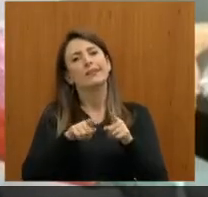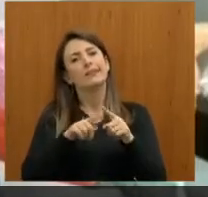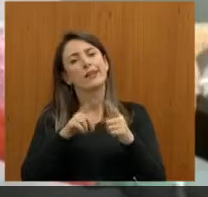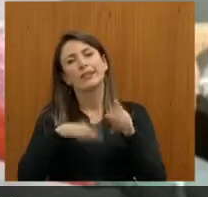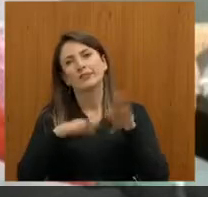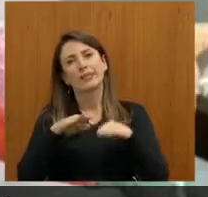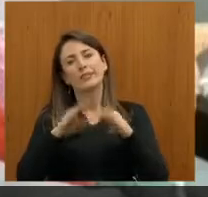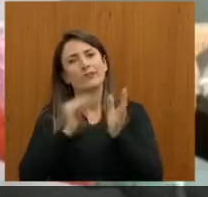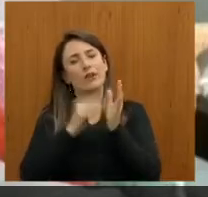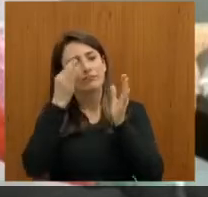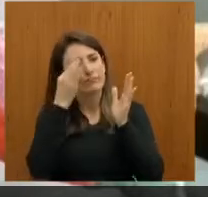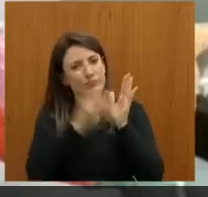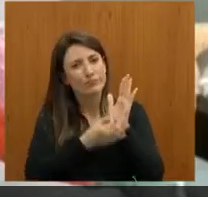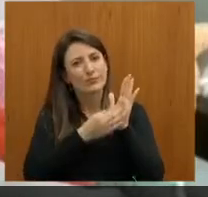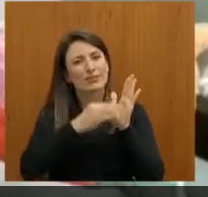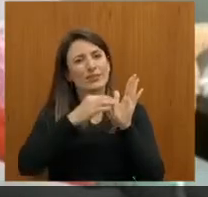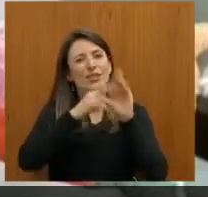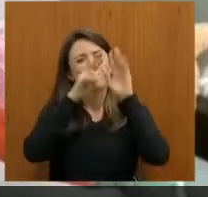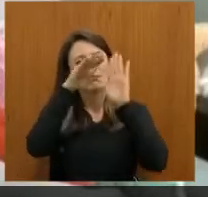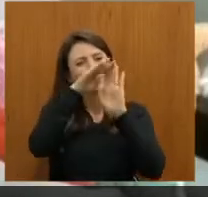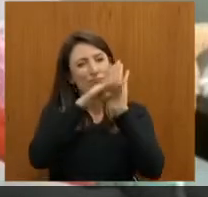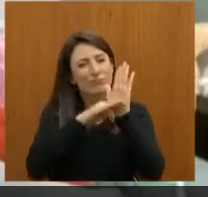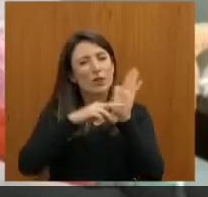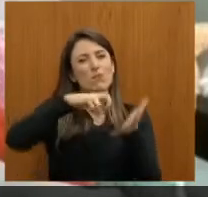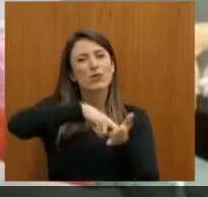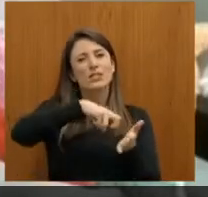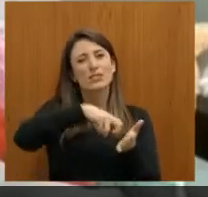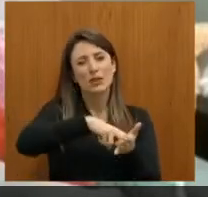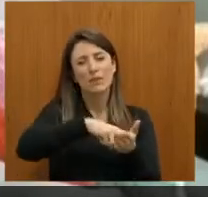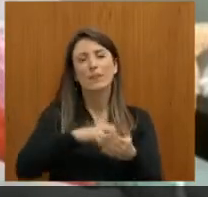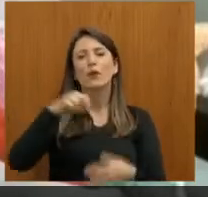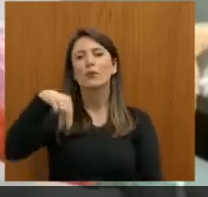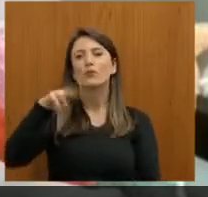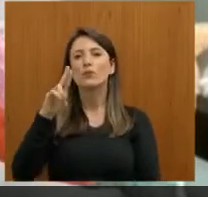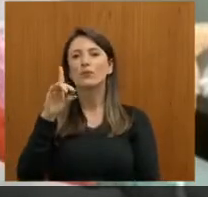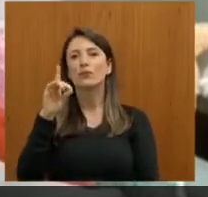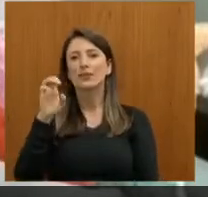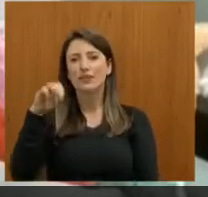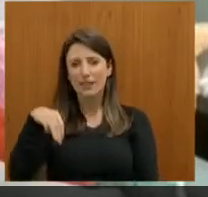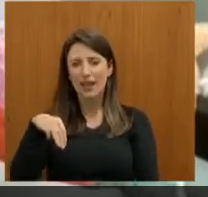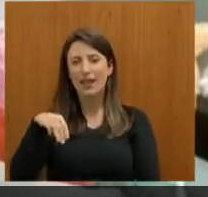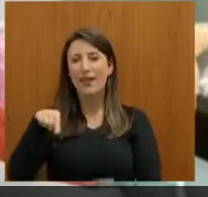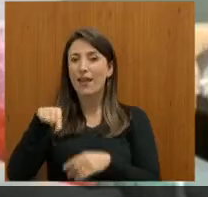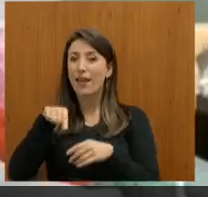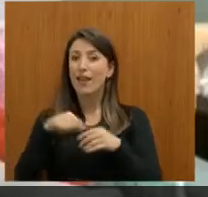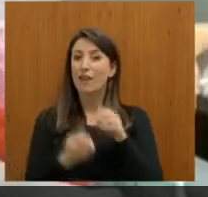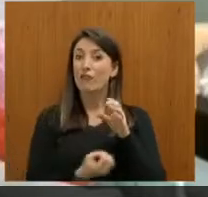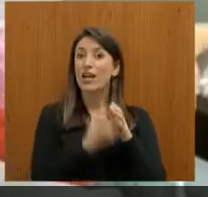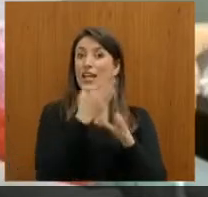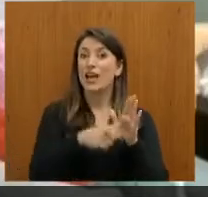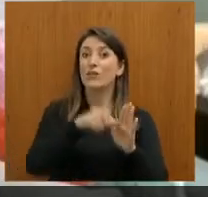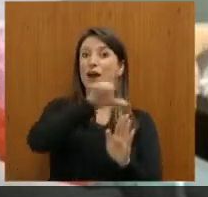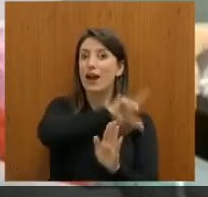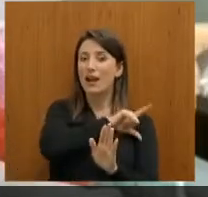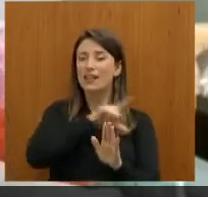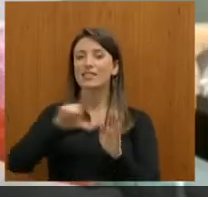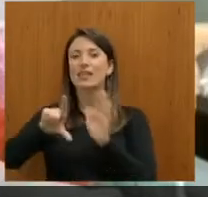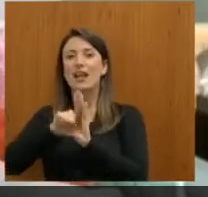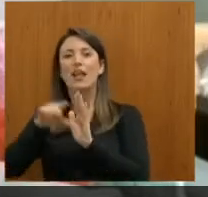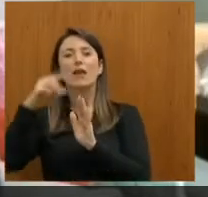o bem ele foi criar na verdade Uno ganha a criação dele anterior a Lei Maria da Penha